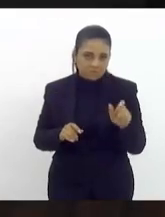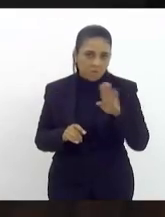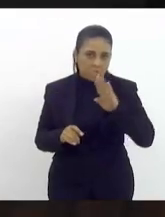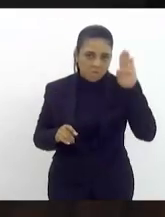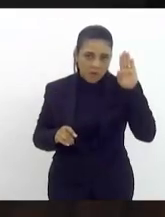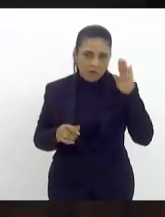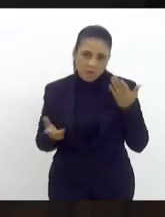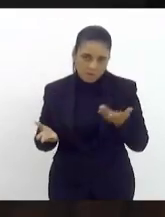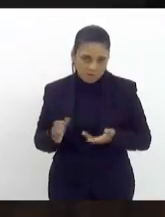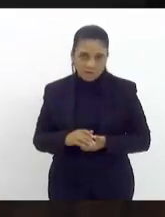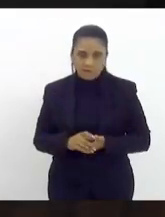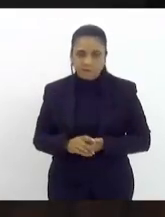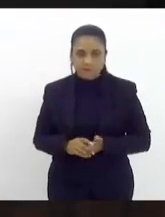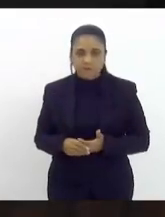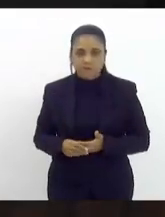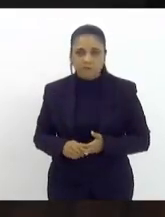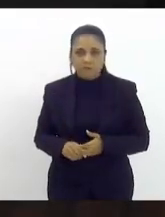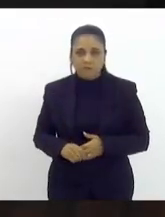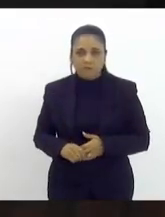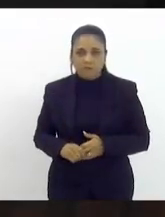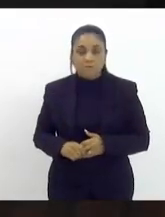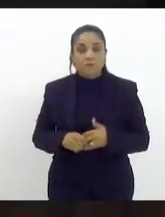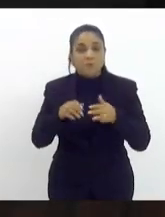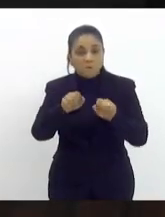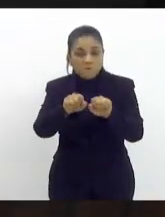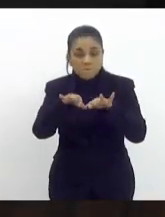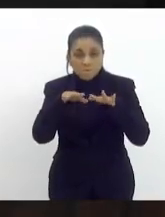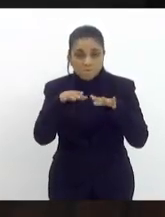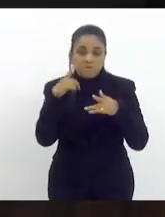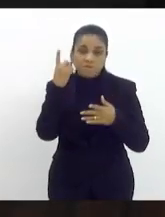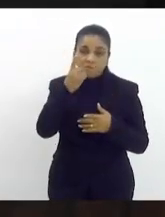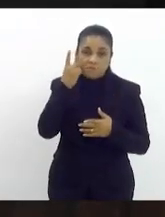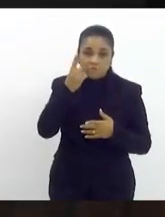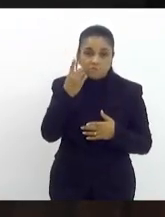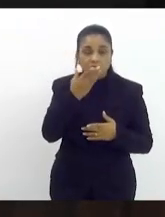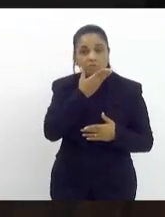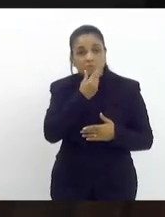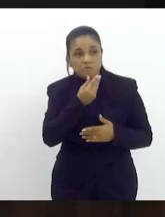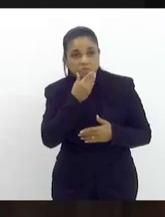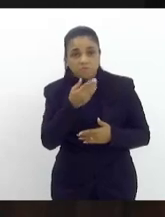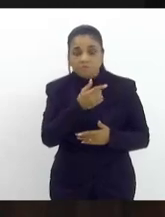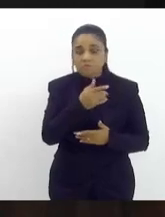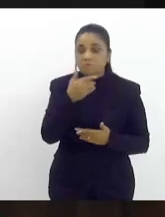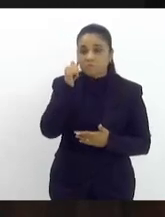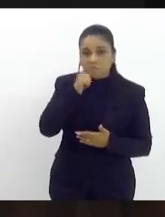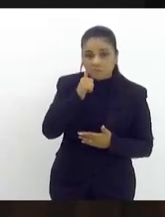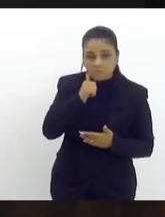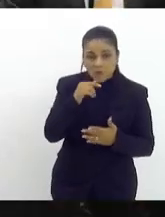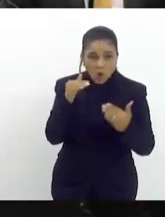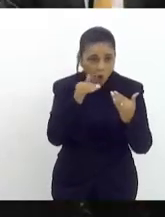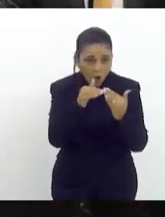Plenário, senhores e senhoras deputados, todos concordam?